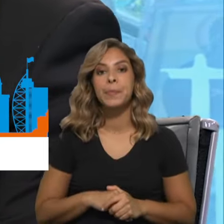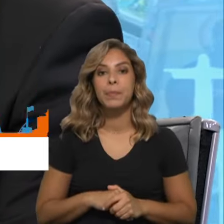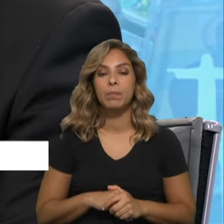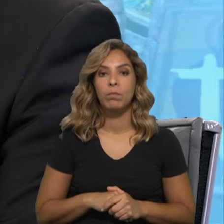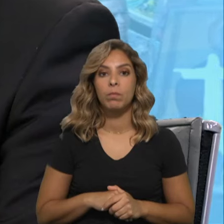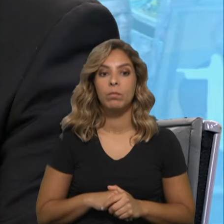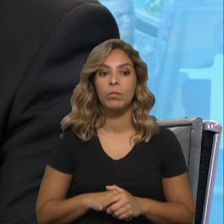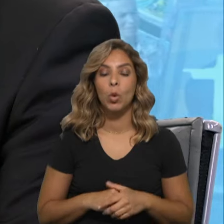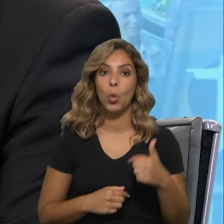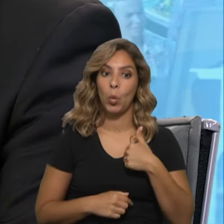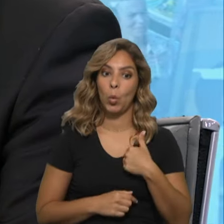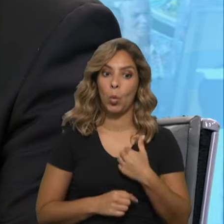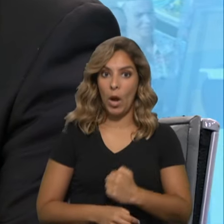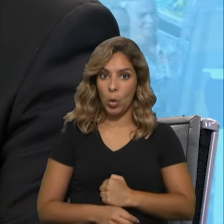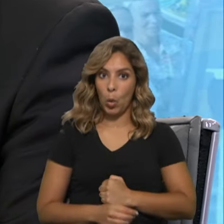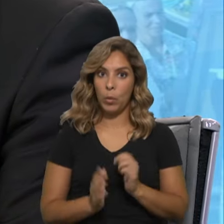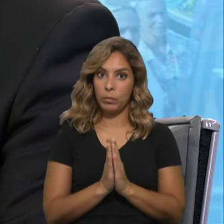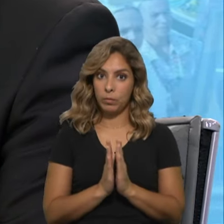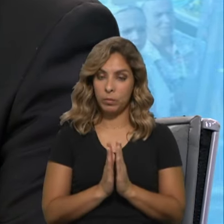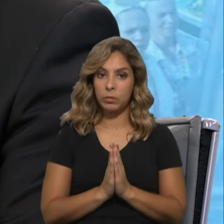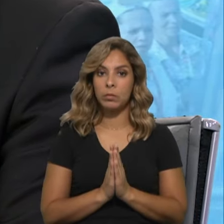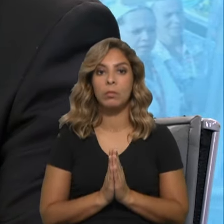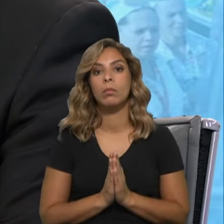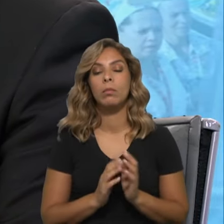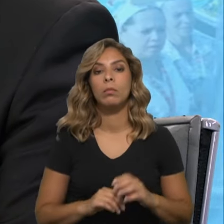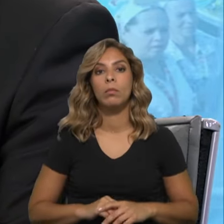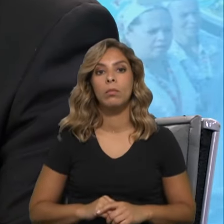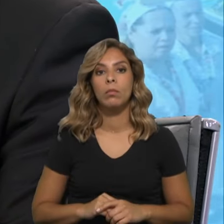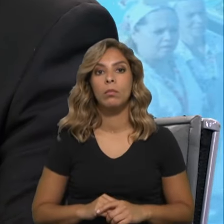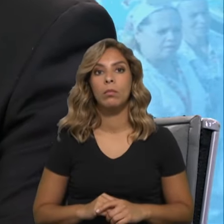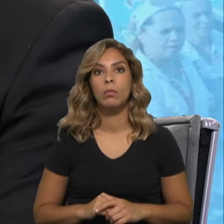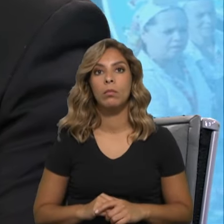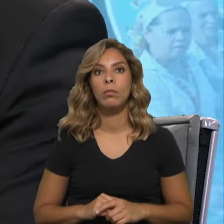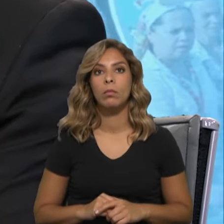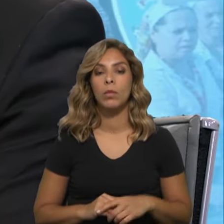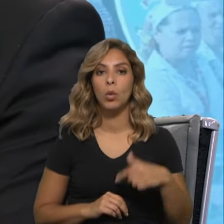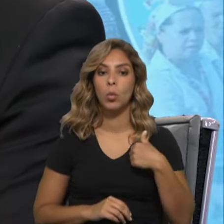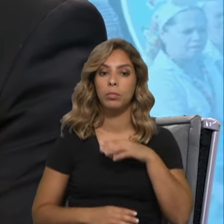Sendo católico e portanto, estando inserido